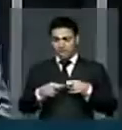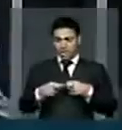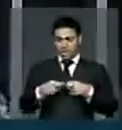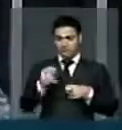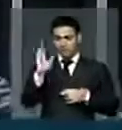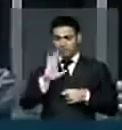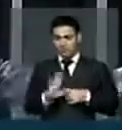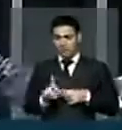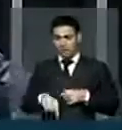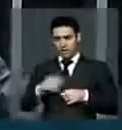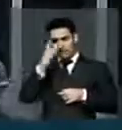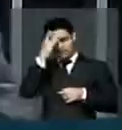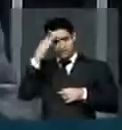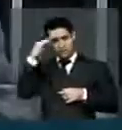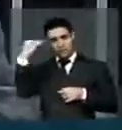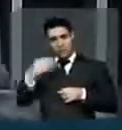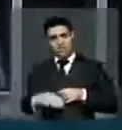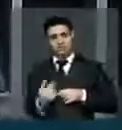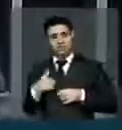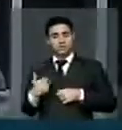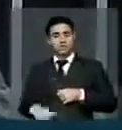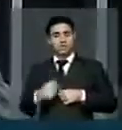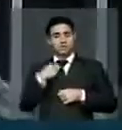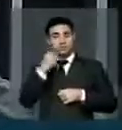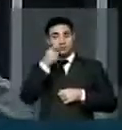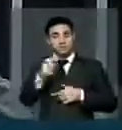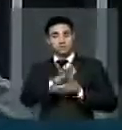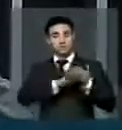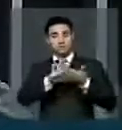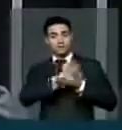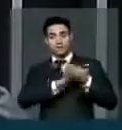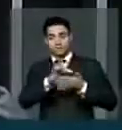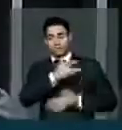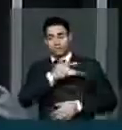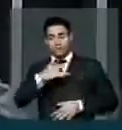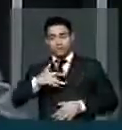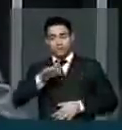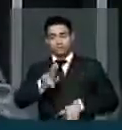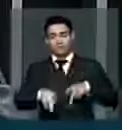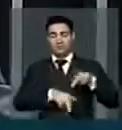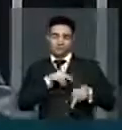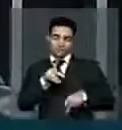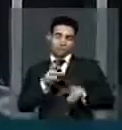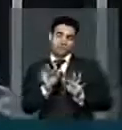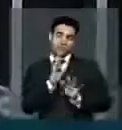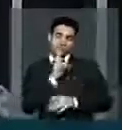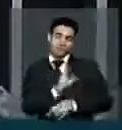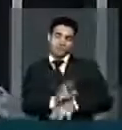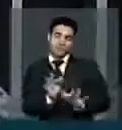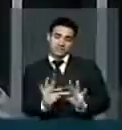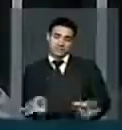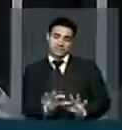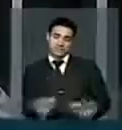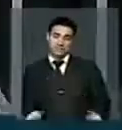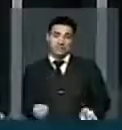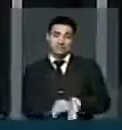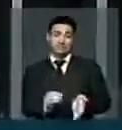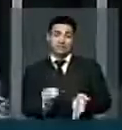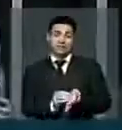pessoas preguiçosas que não se interessam pela saúde do povo? A resposta é bastante simples: falta